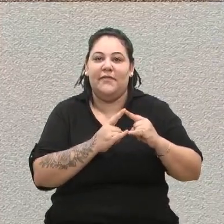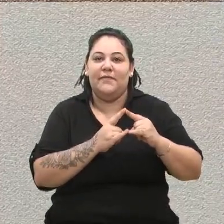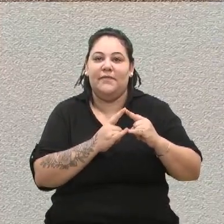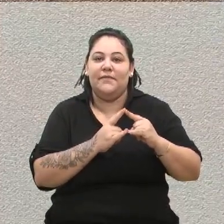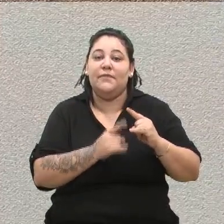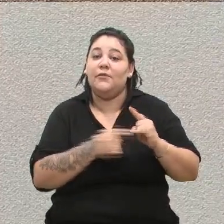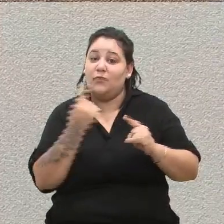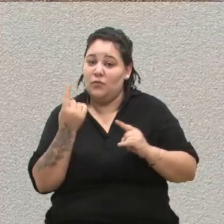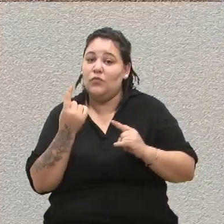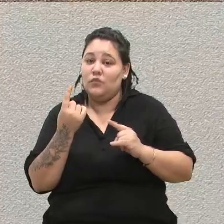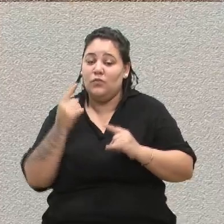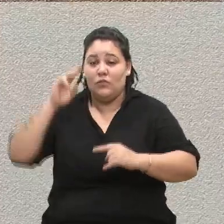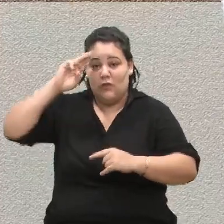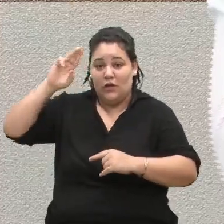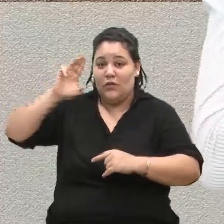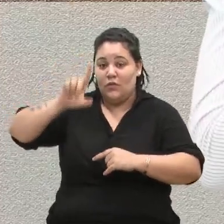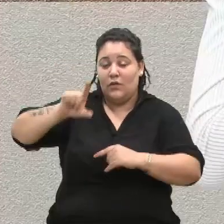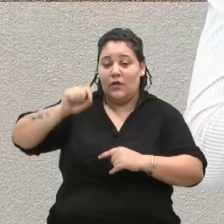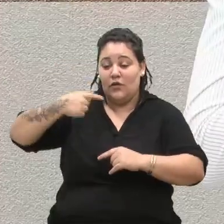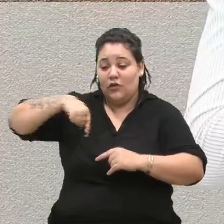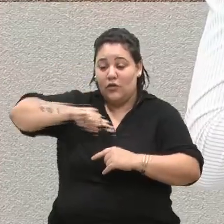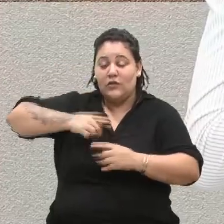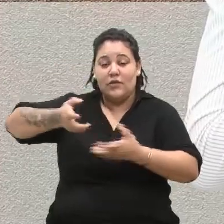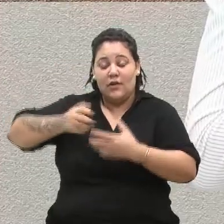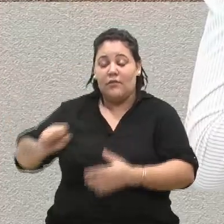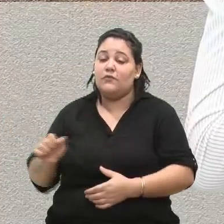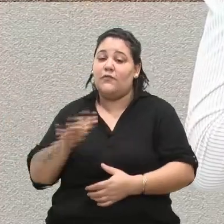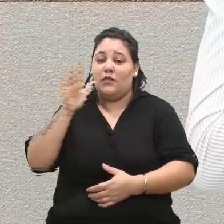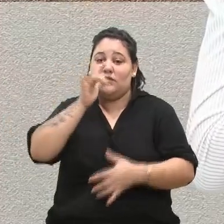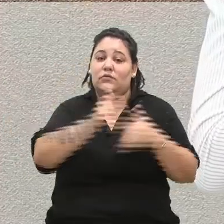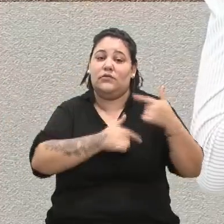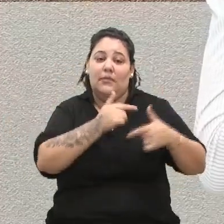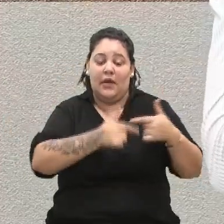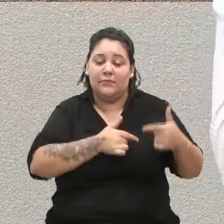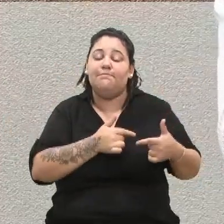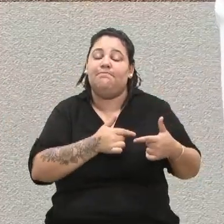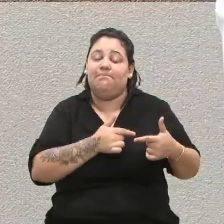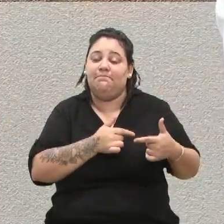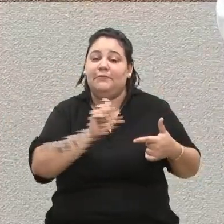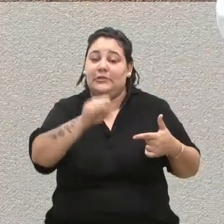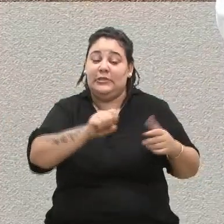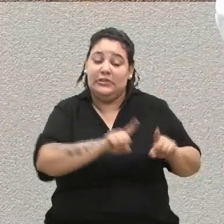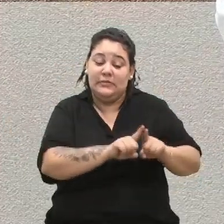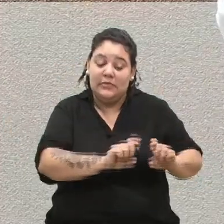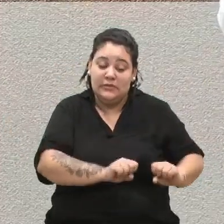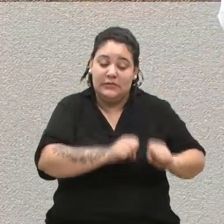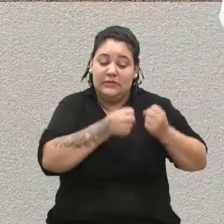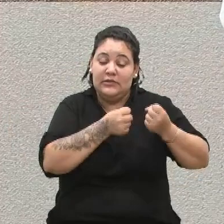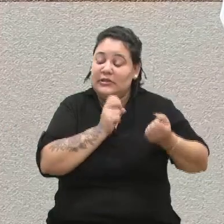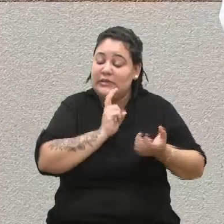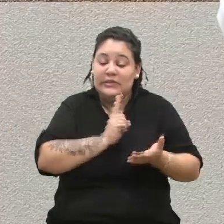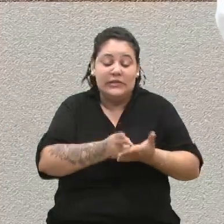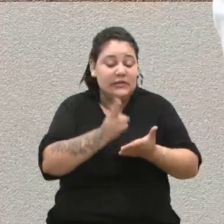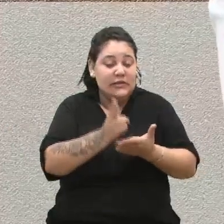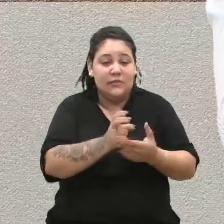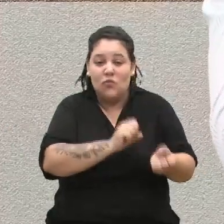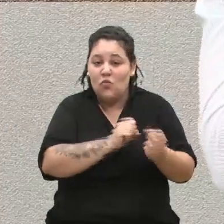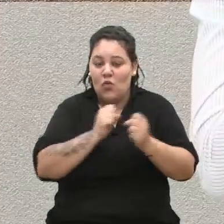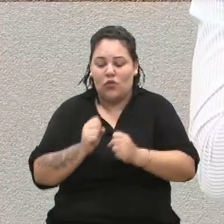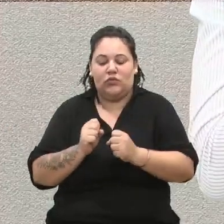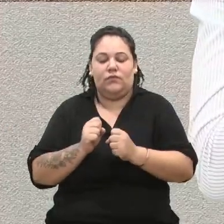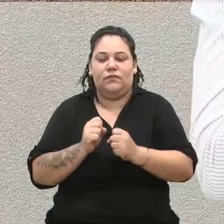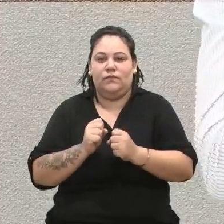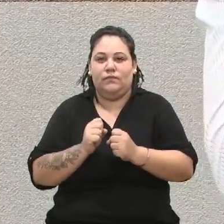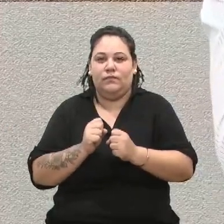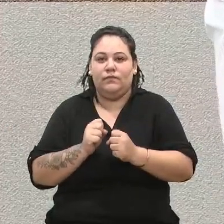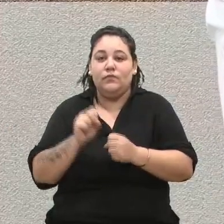das quais nós gostaríamos de enaltecer o trabalho e defender sempre que possível a cessão